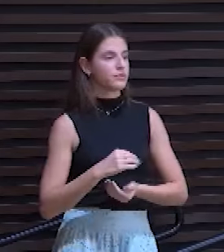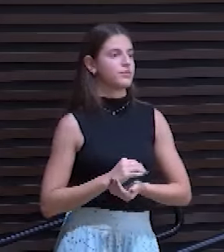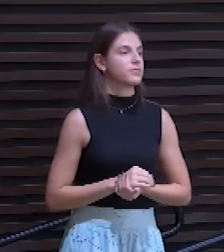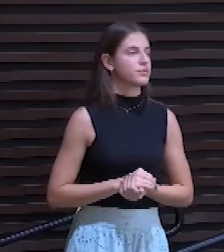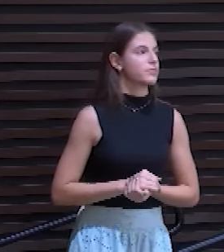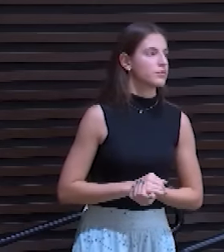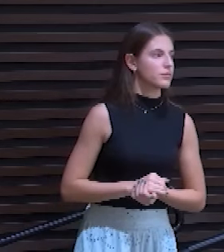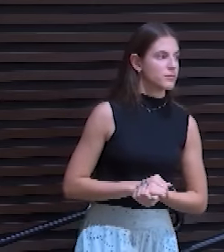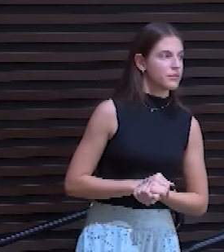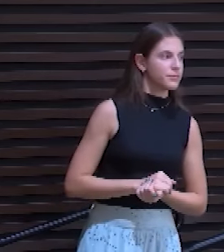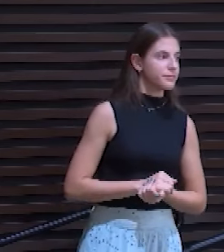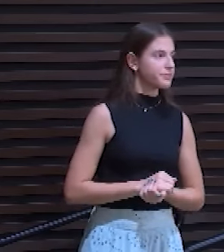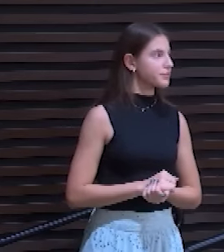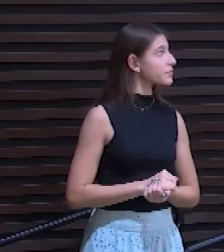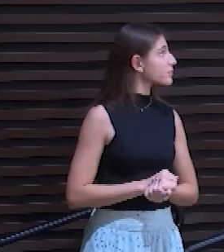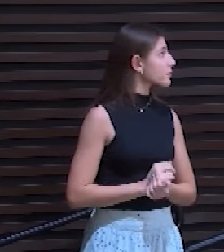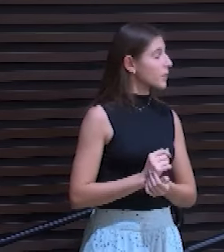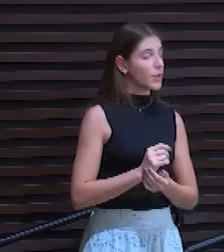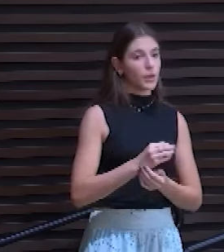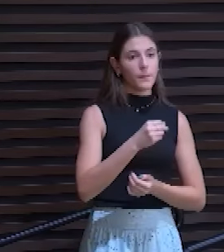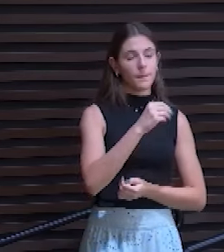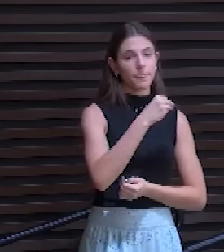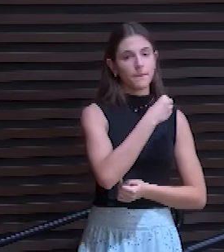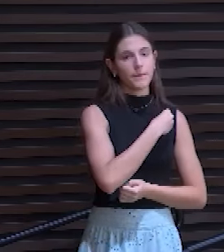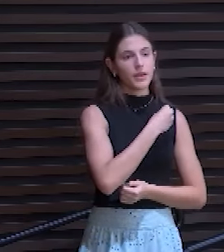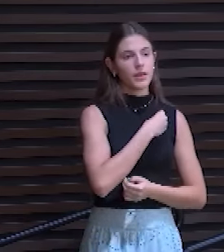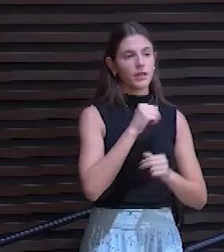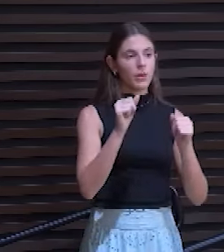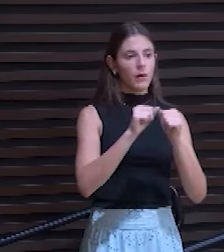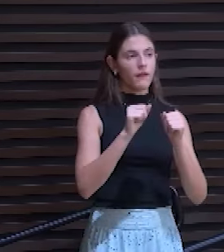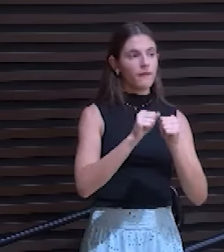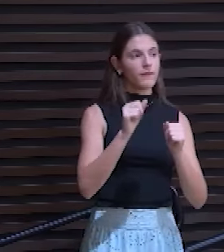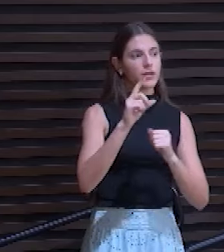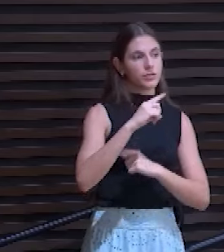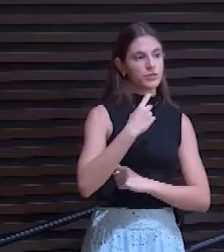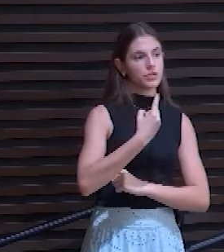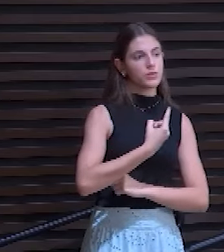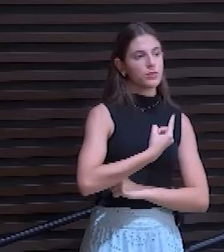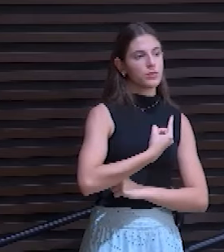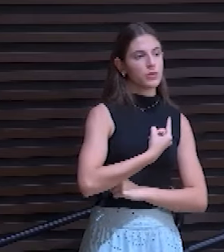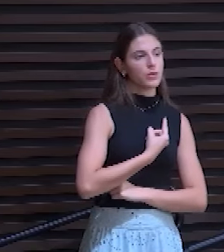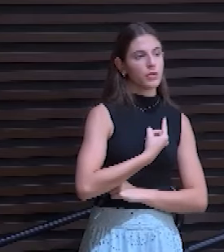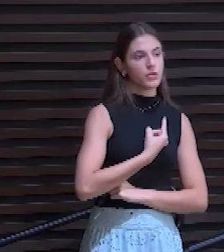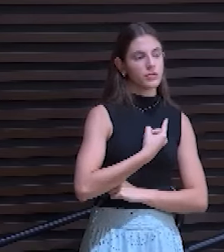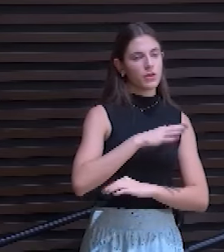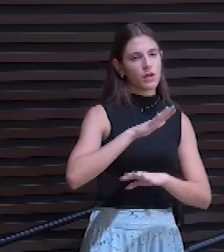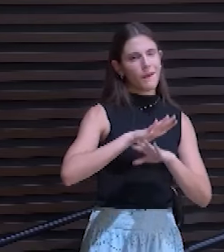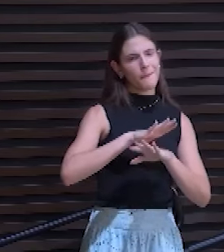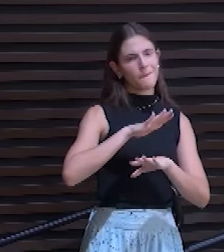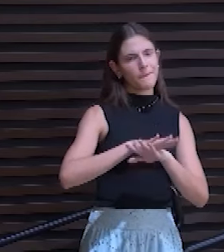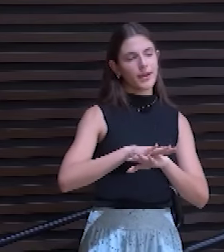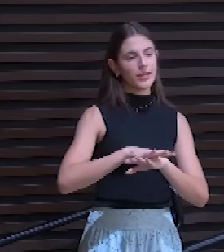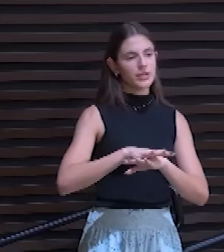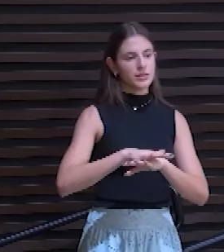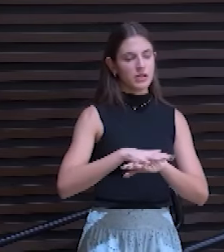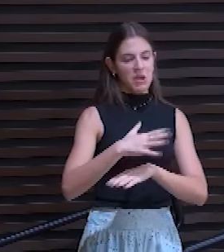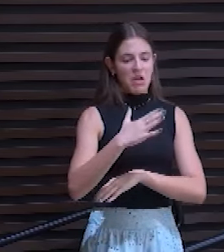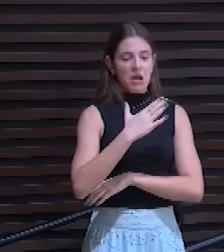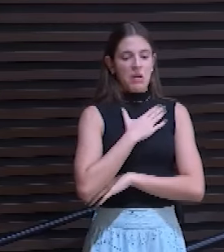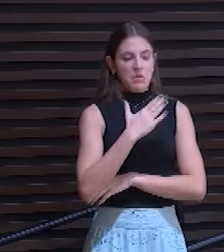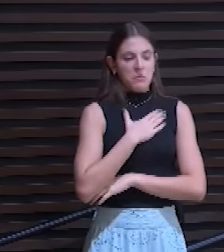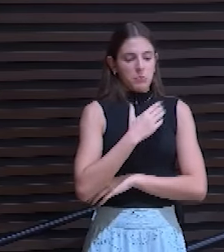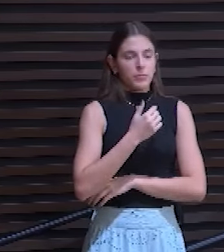O pecado fez de nós mais pais proprietários do que pais embaixadores. Só o Senhor pode